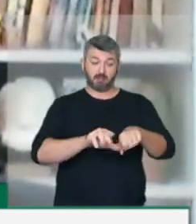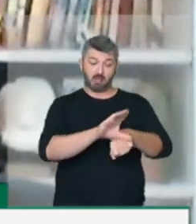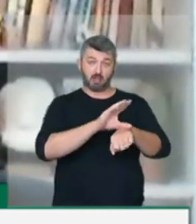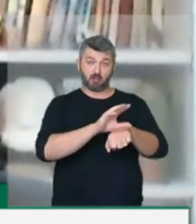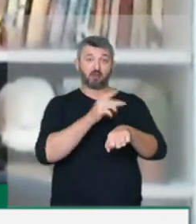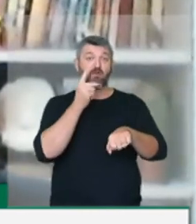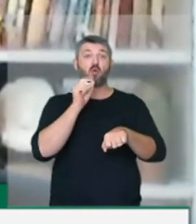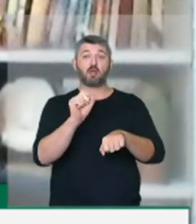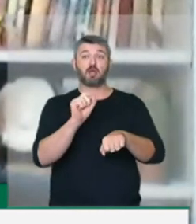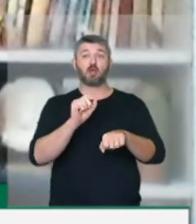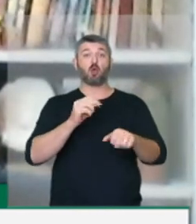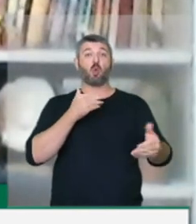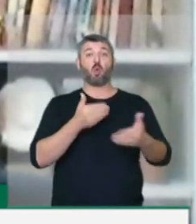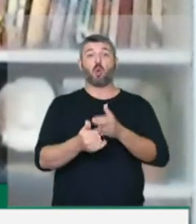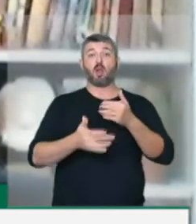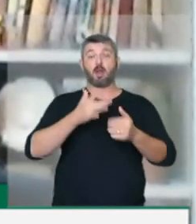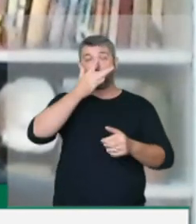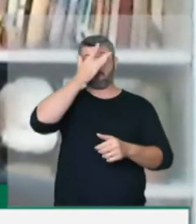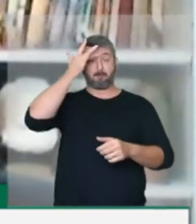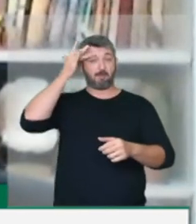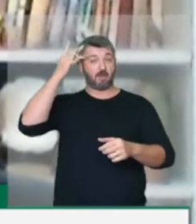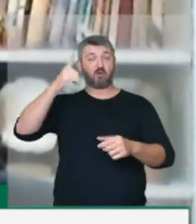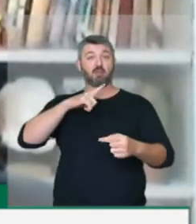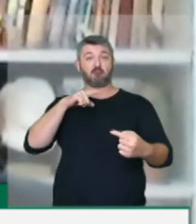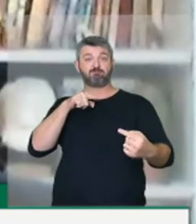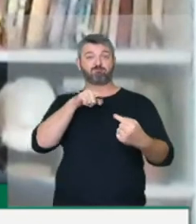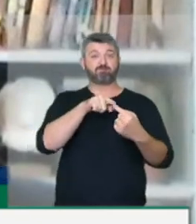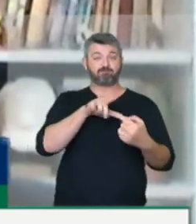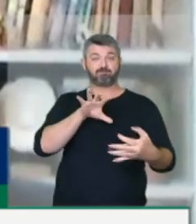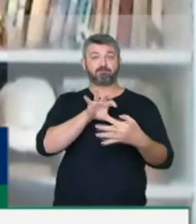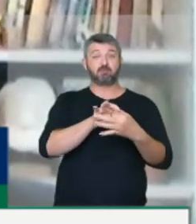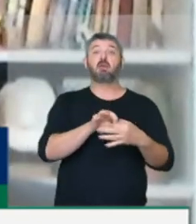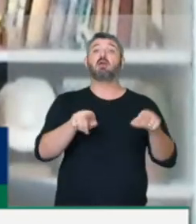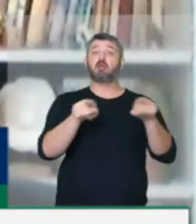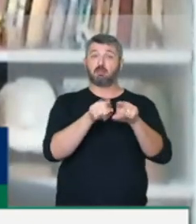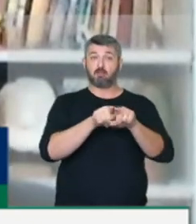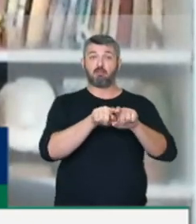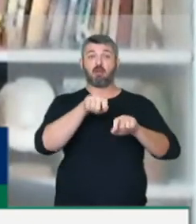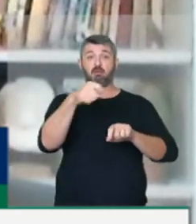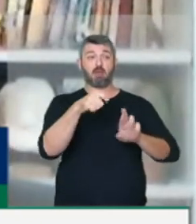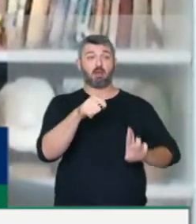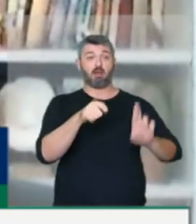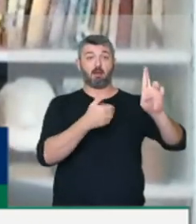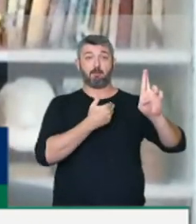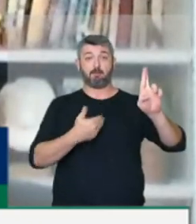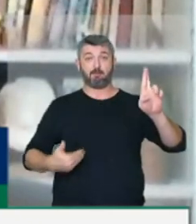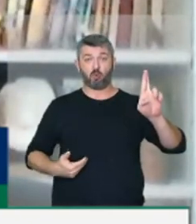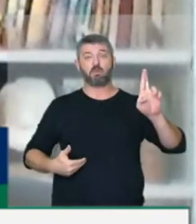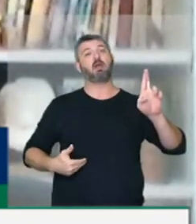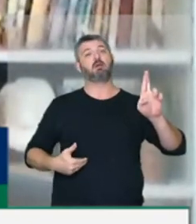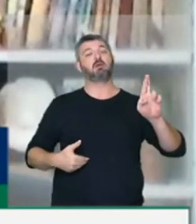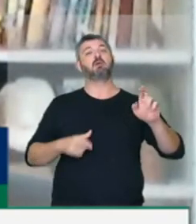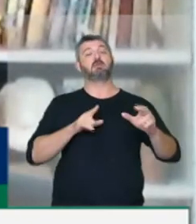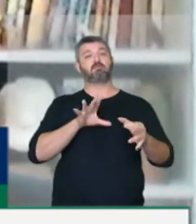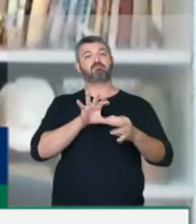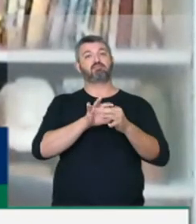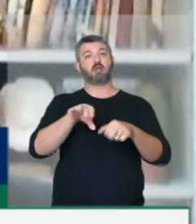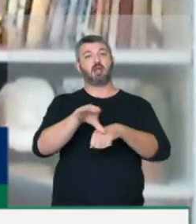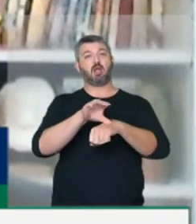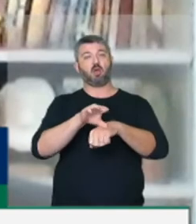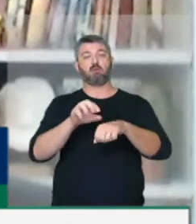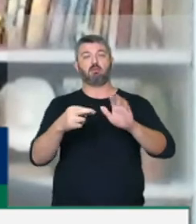vincula a todos os cidadãos, especialmente aqueles que exercem funções públicas, autoridades públicas,